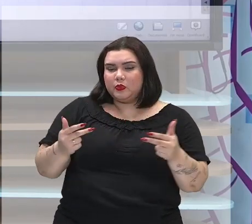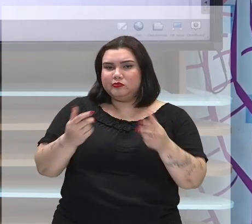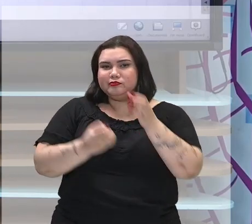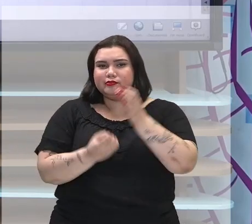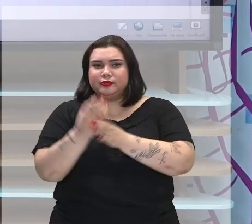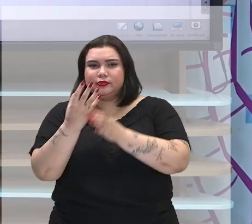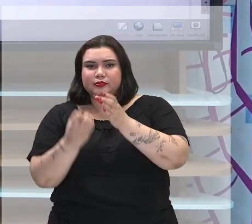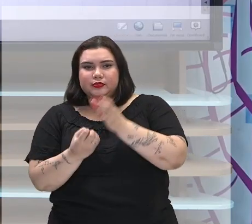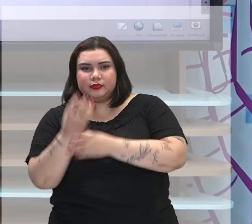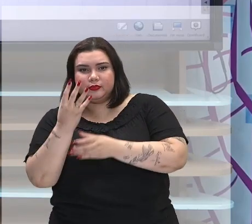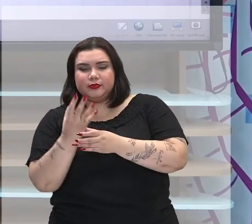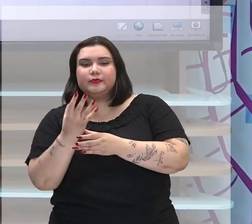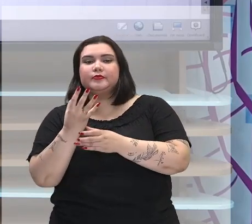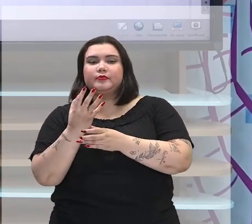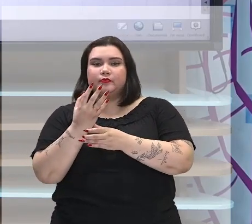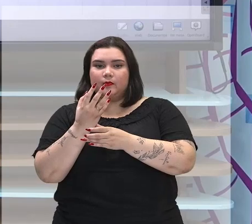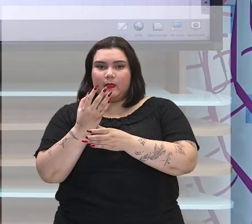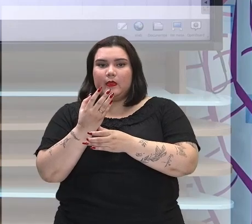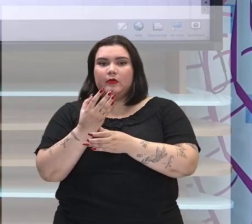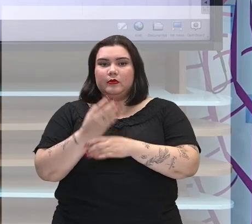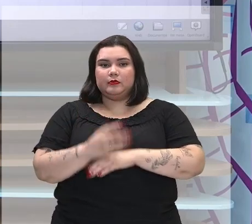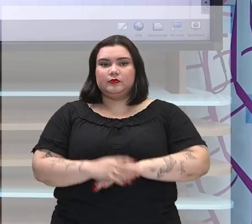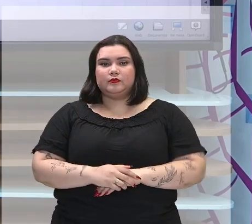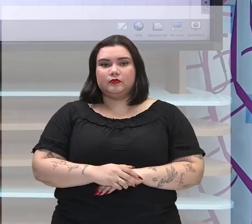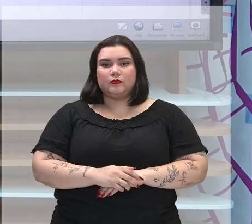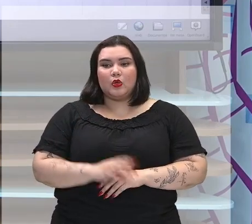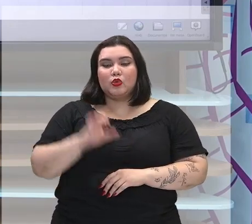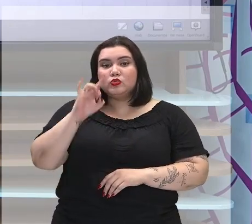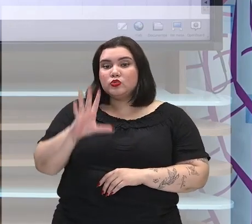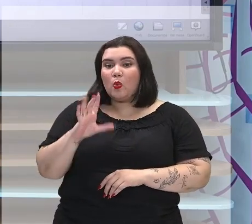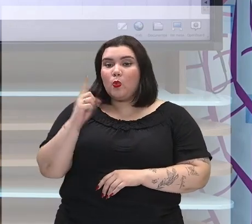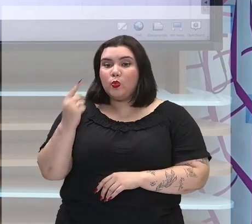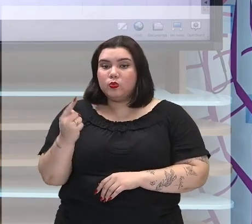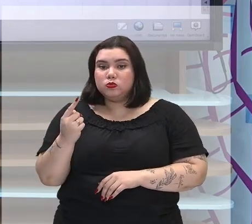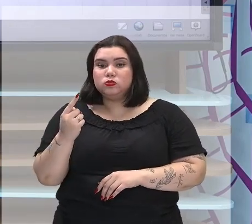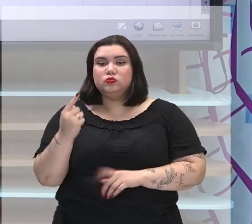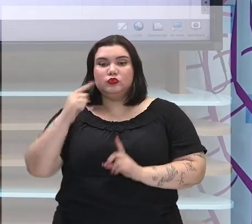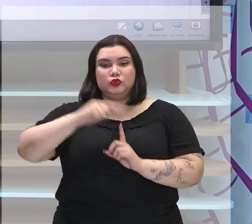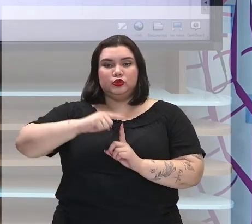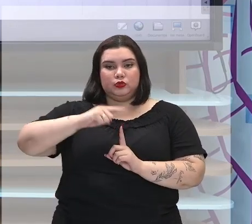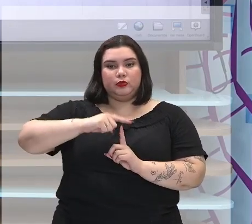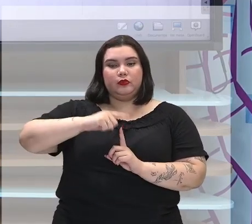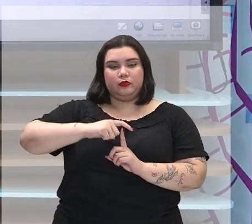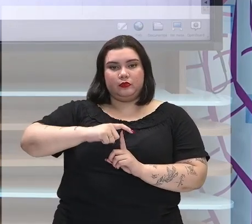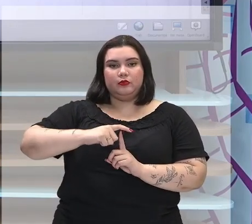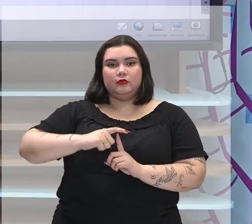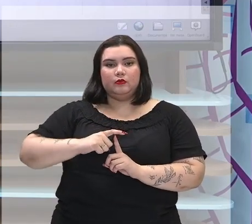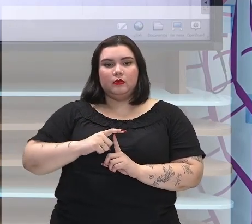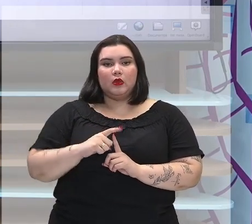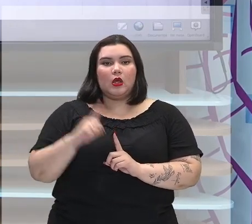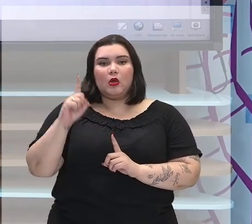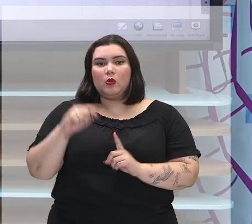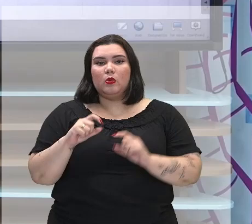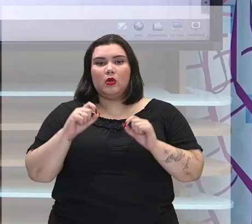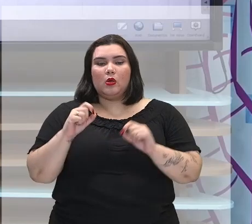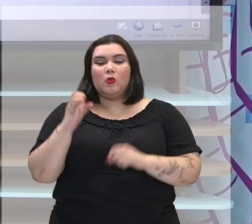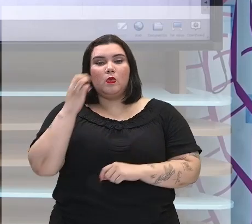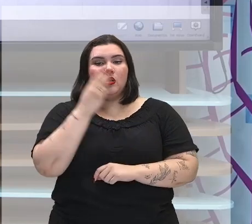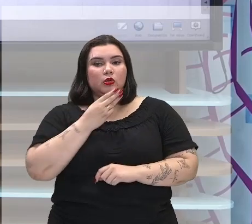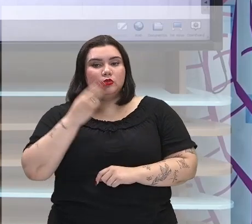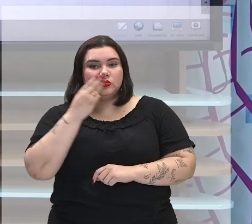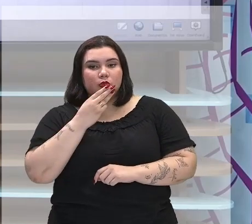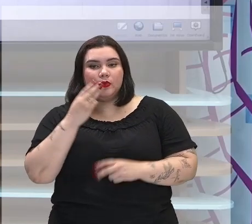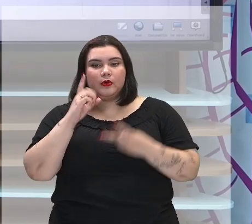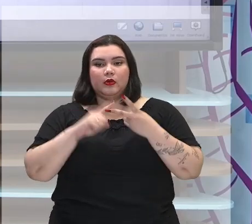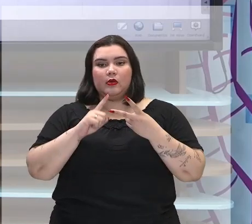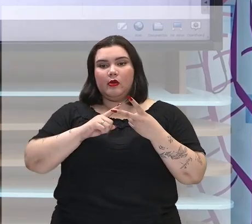estará focado em quê? Na produção de um produto, né? Que no caso será o açúcar, o café